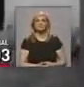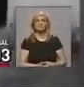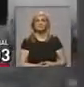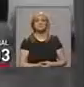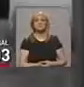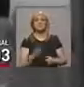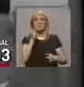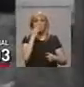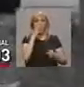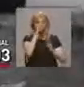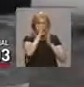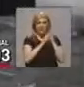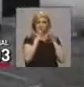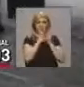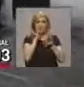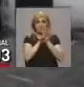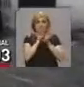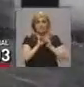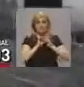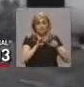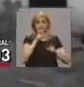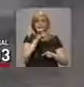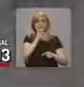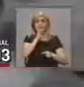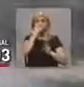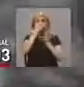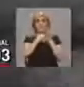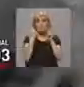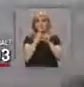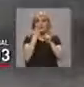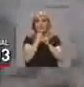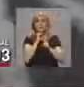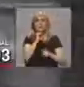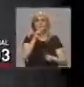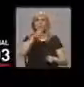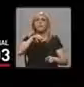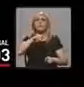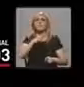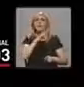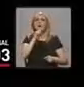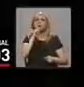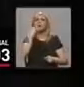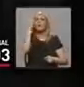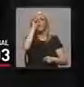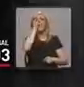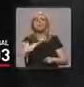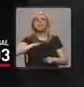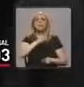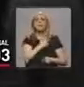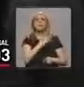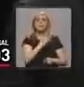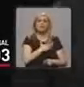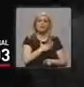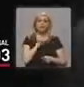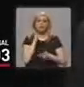Nos poucos textos que publica, Almeida Faria dedica as páginas dos seus romances ao retrato social de um Alentejo de patrões e